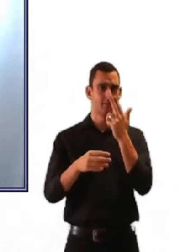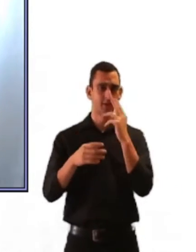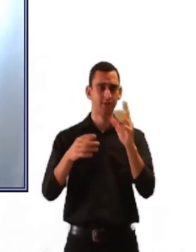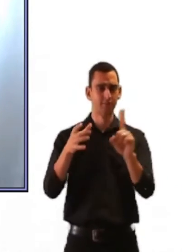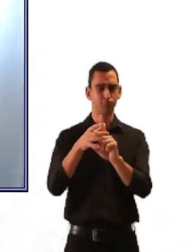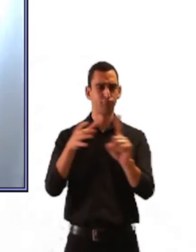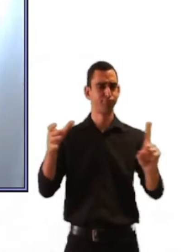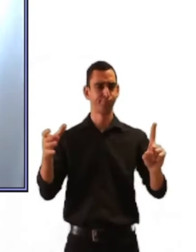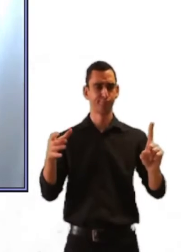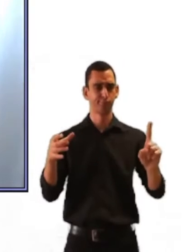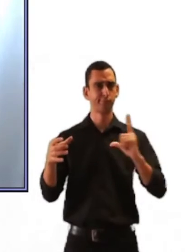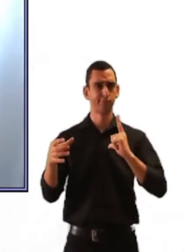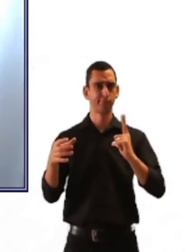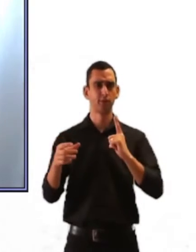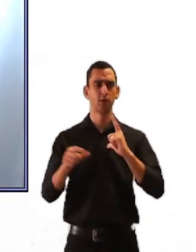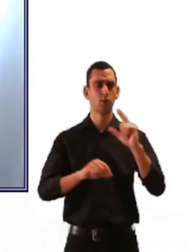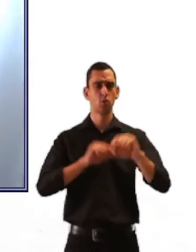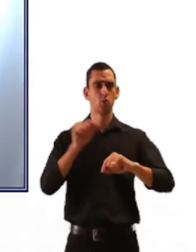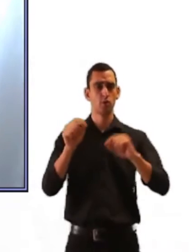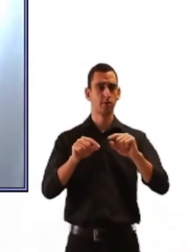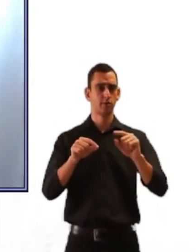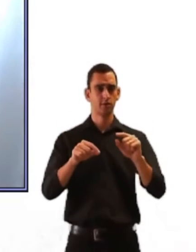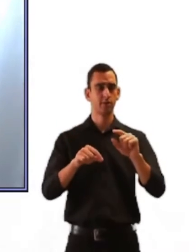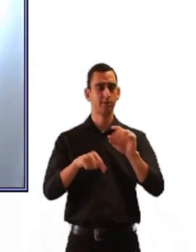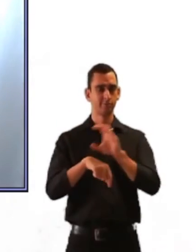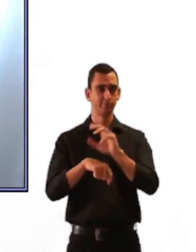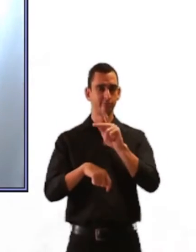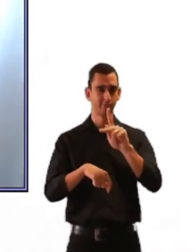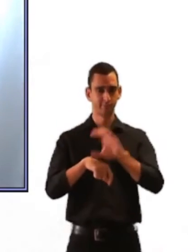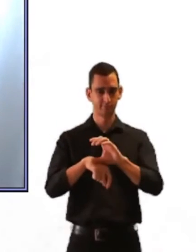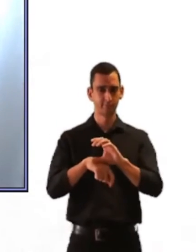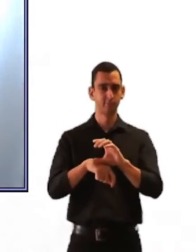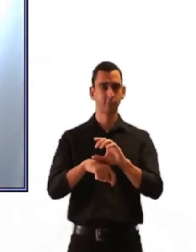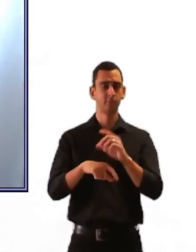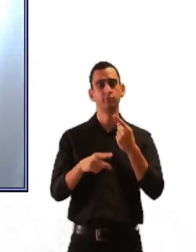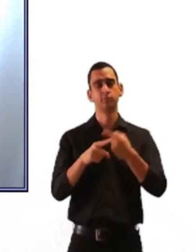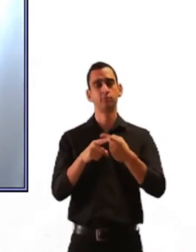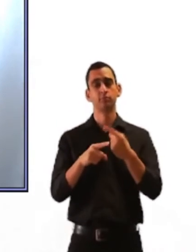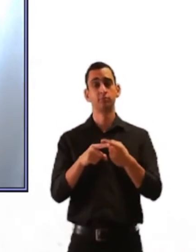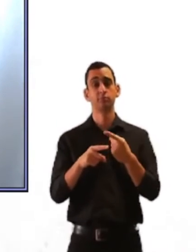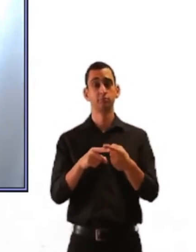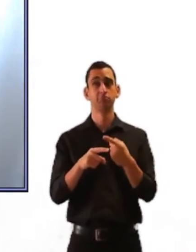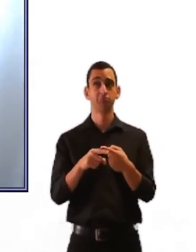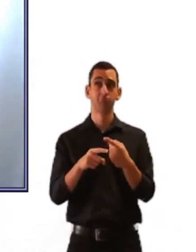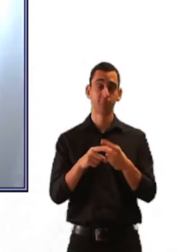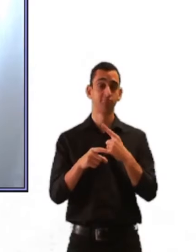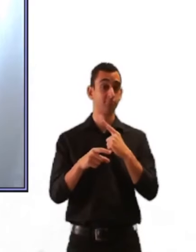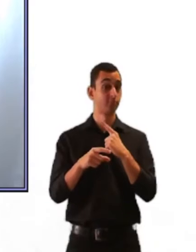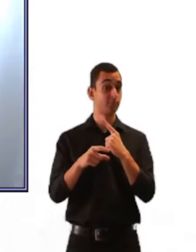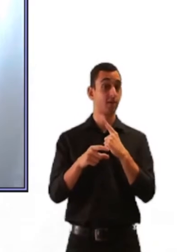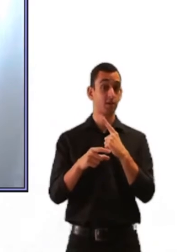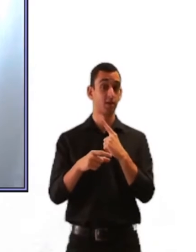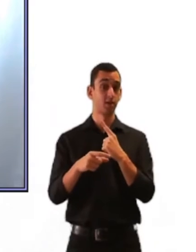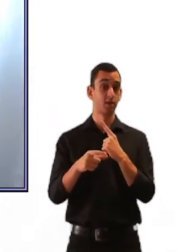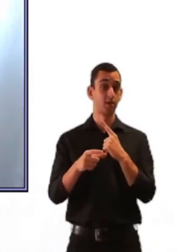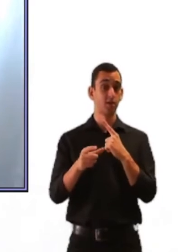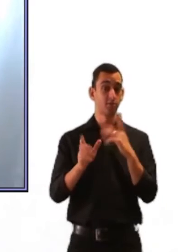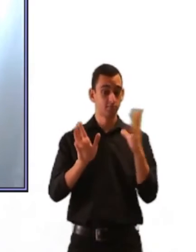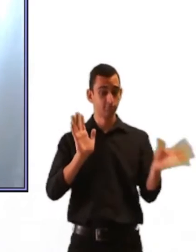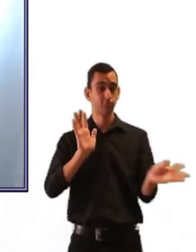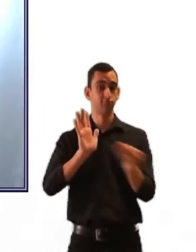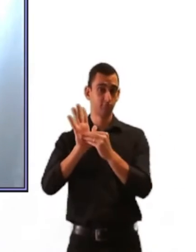isolado, né, desse assim, da interpretação, mas que ele traz